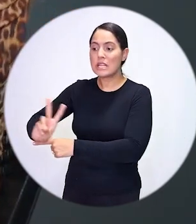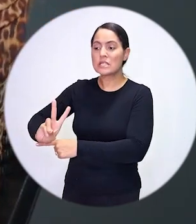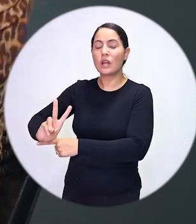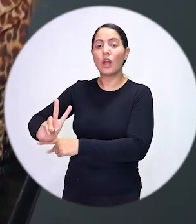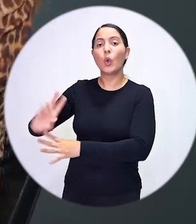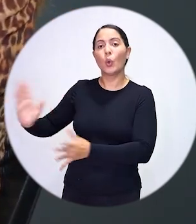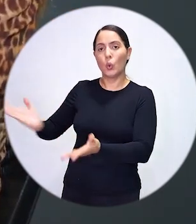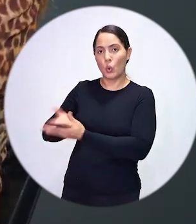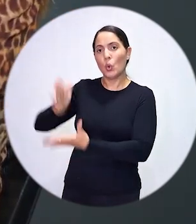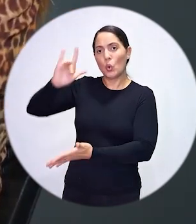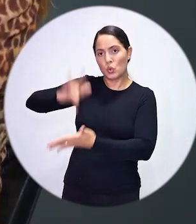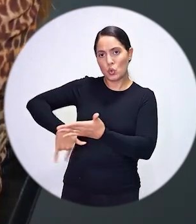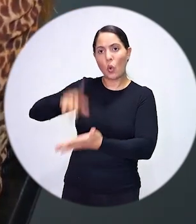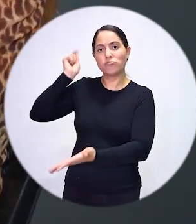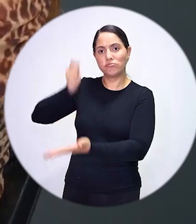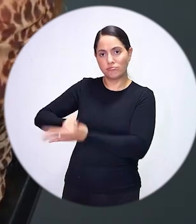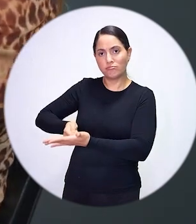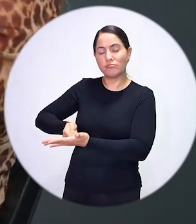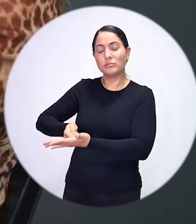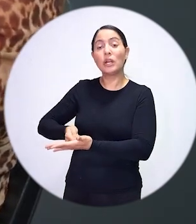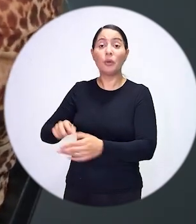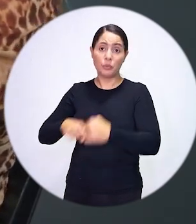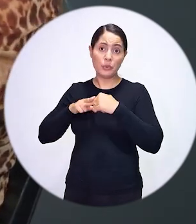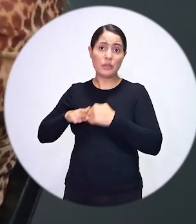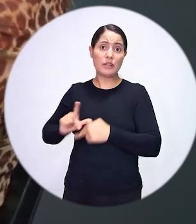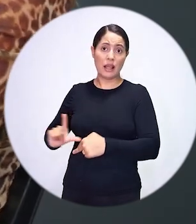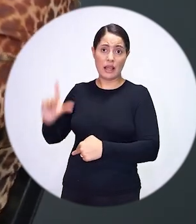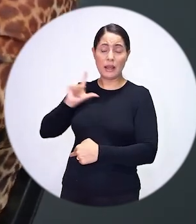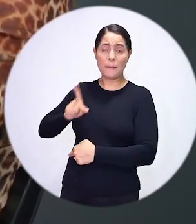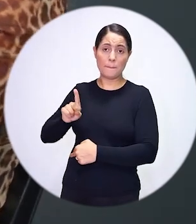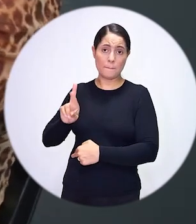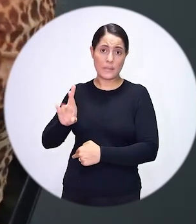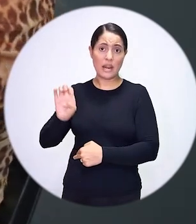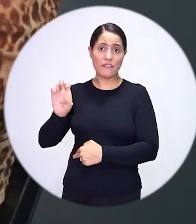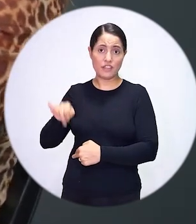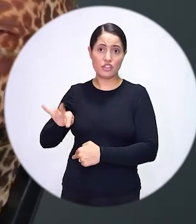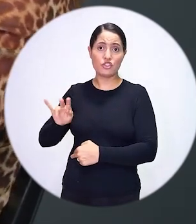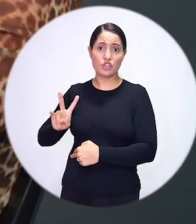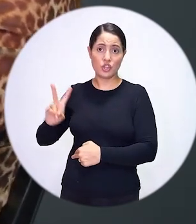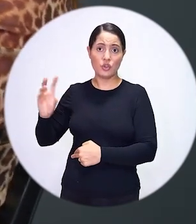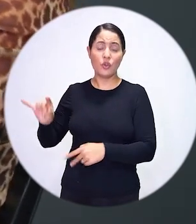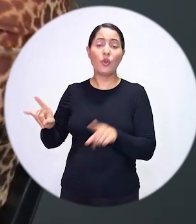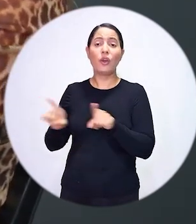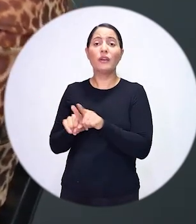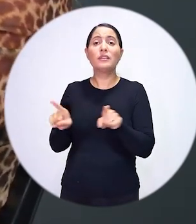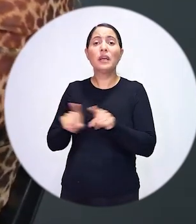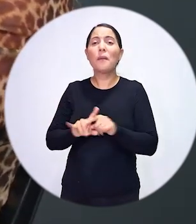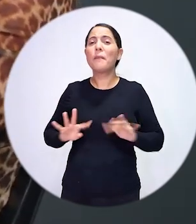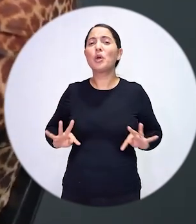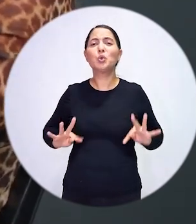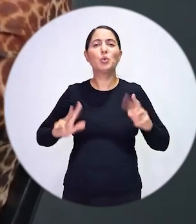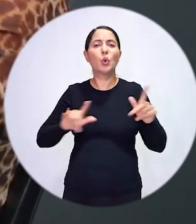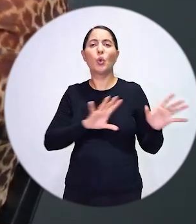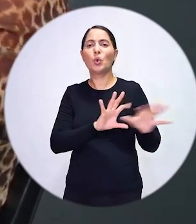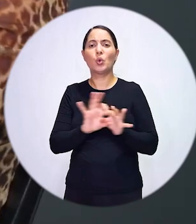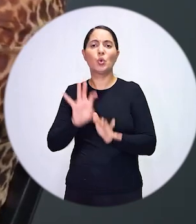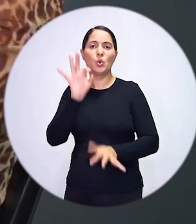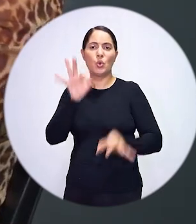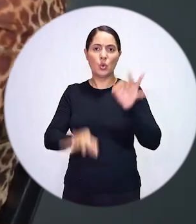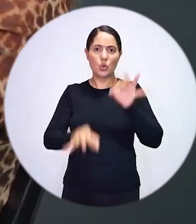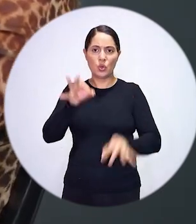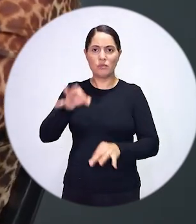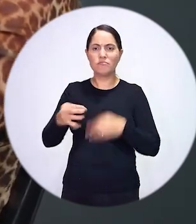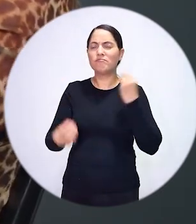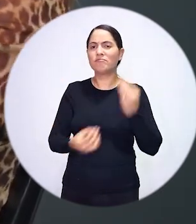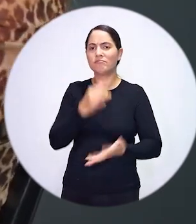a fiscalização e execução contratual, por isso preventivo, e de juridicidade, porque ele vai olhar todo o ordenamento